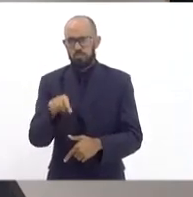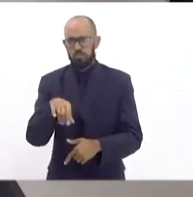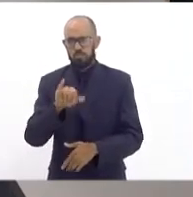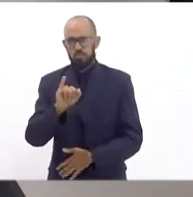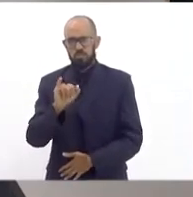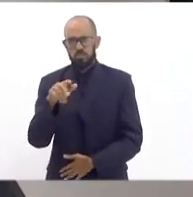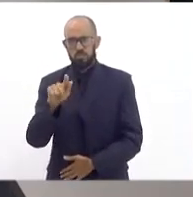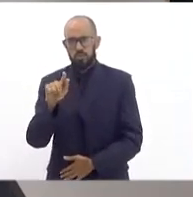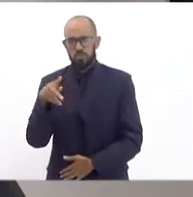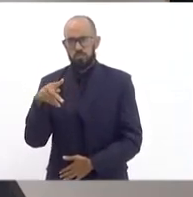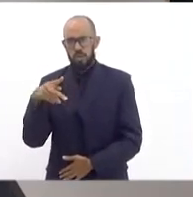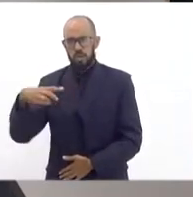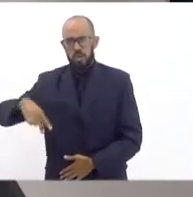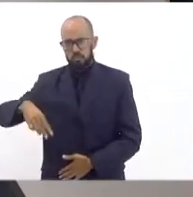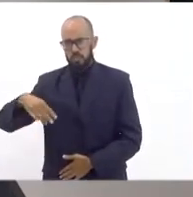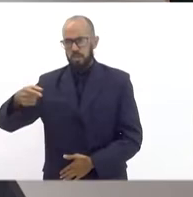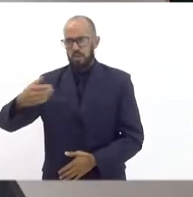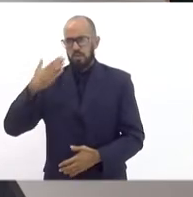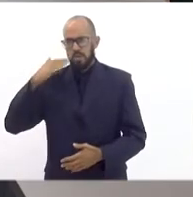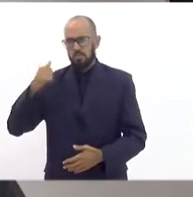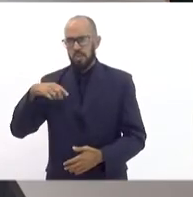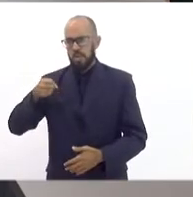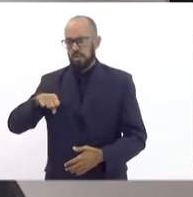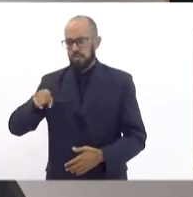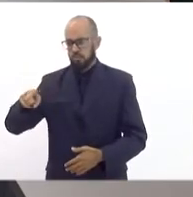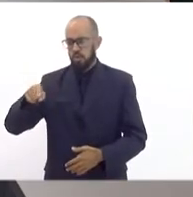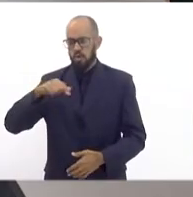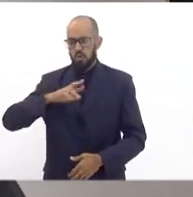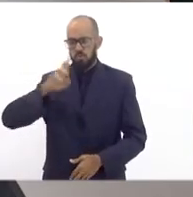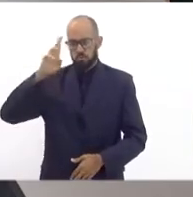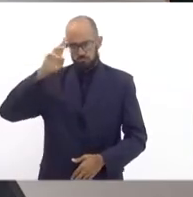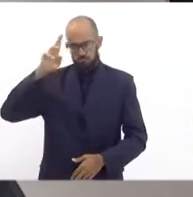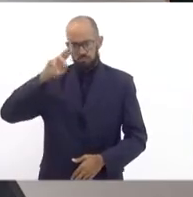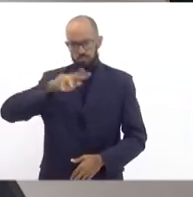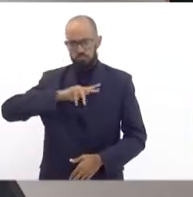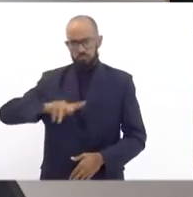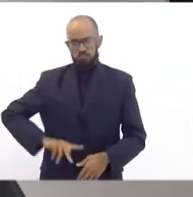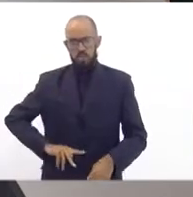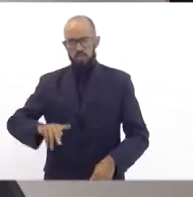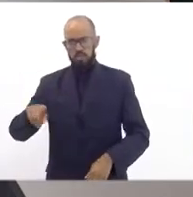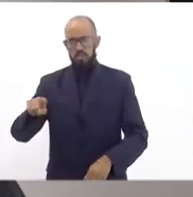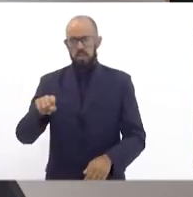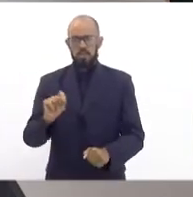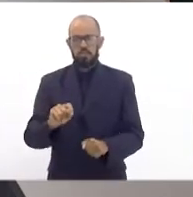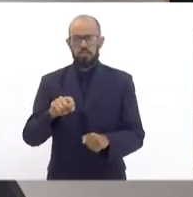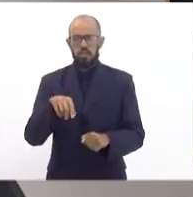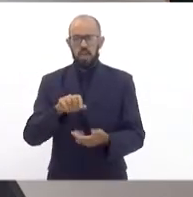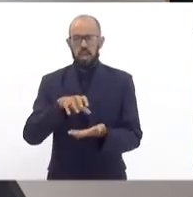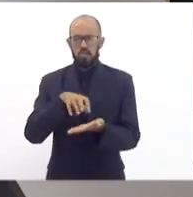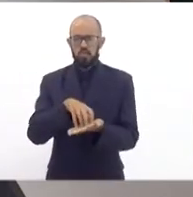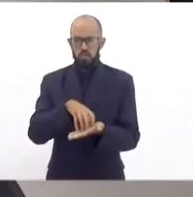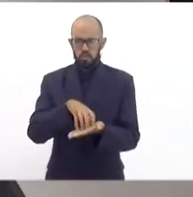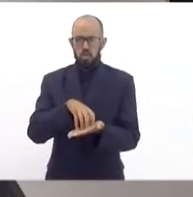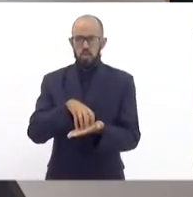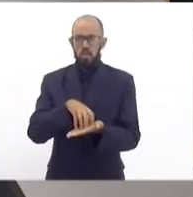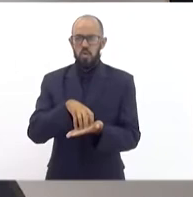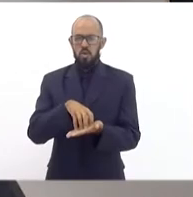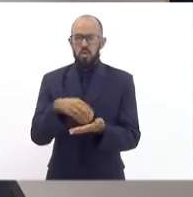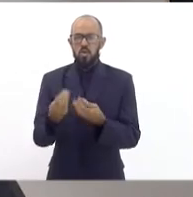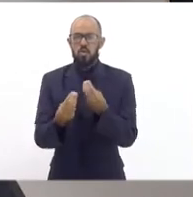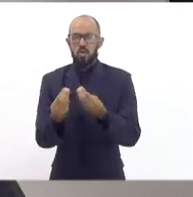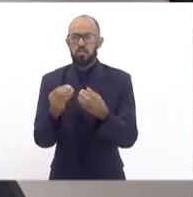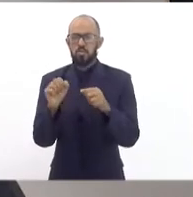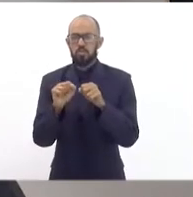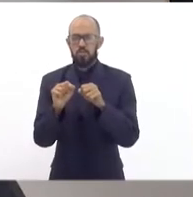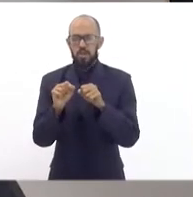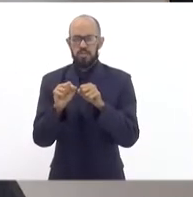Eu queria saber do senhor, enquanto presidente da Getransp, né, da agência, qual é a base de cálculo, como é que é feita essa planilha